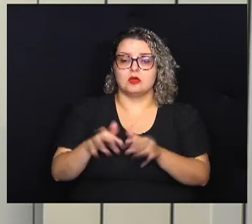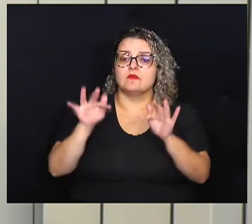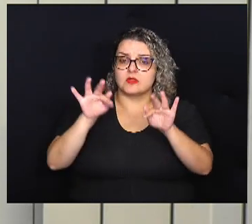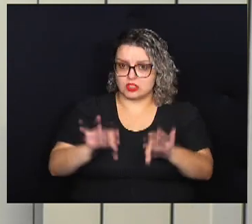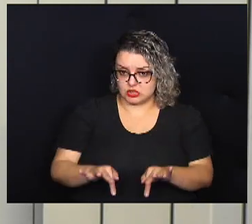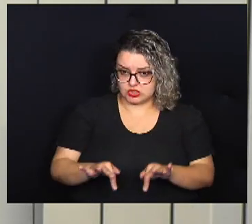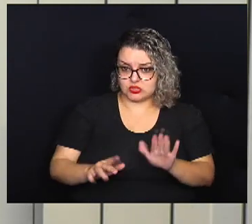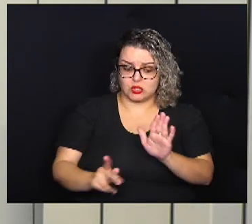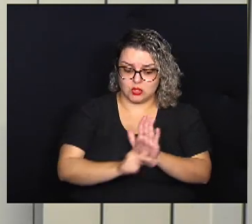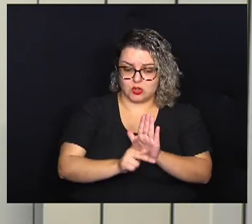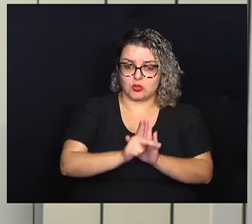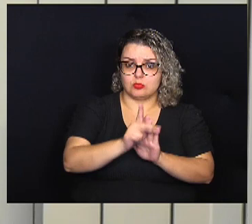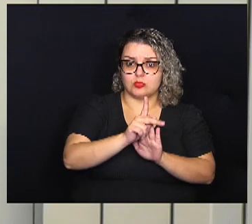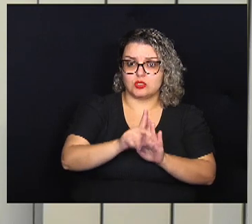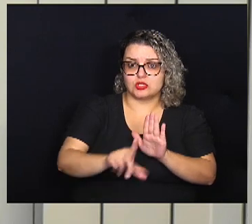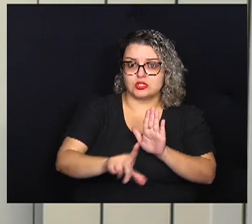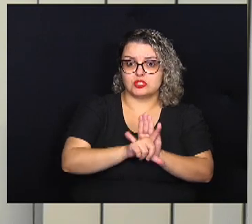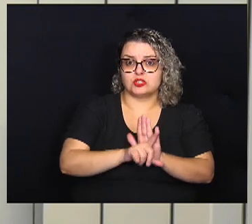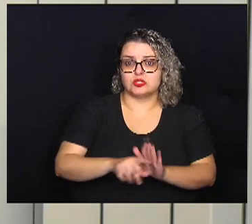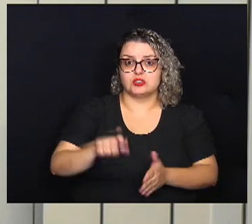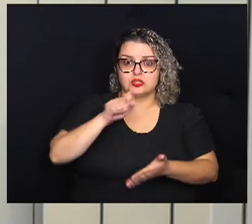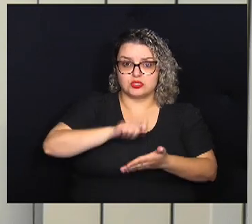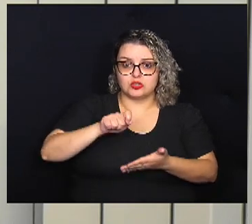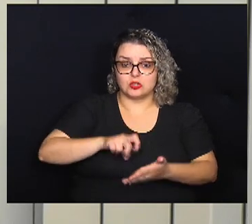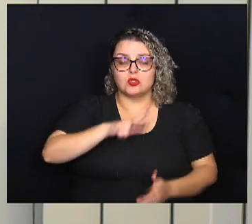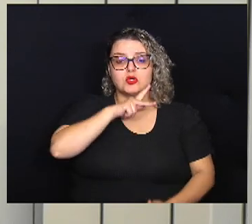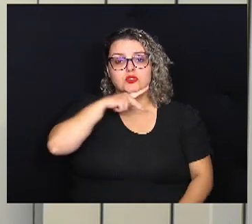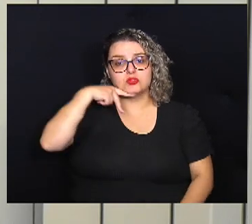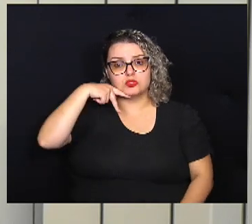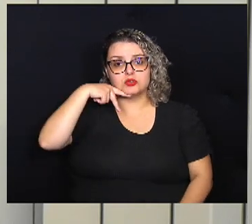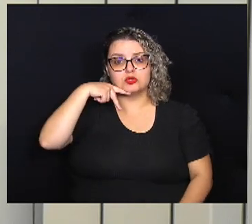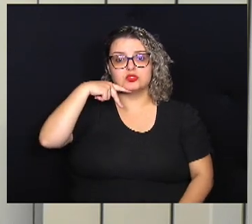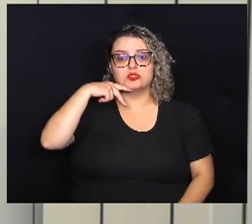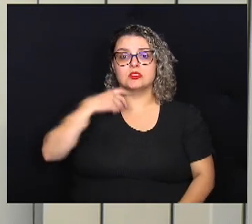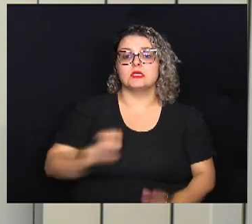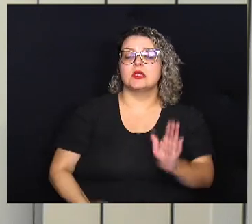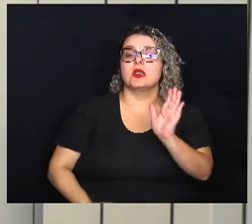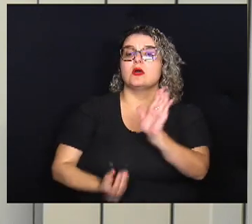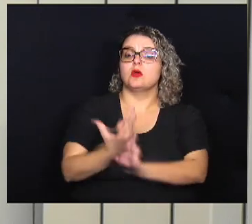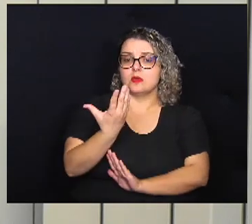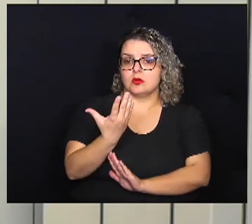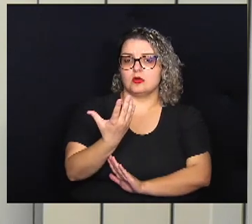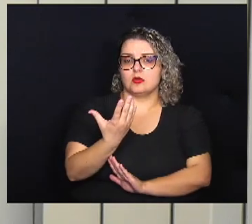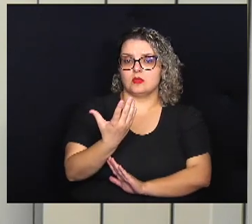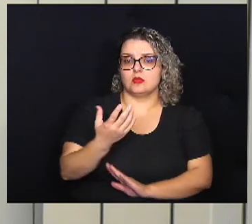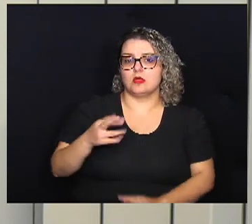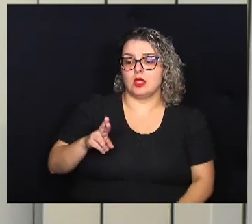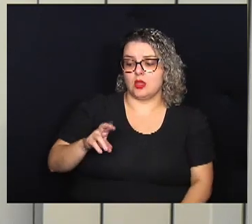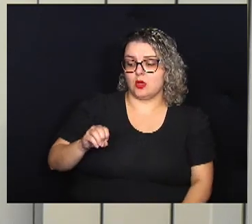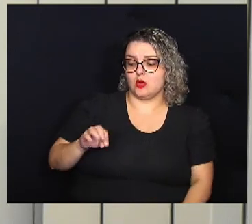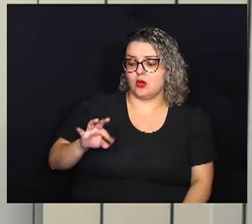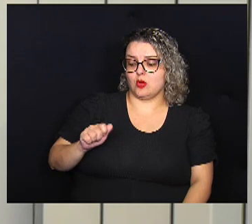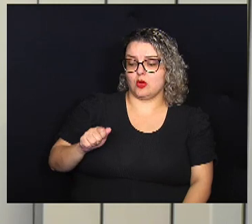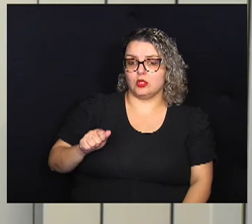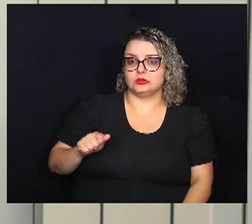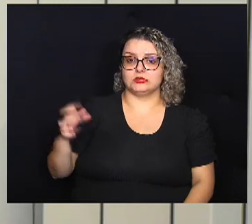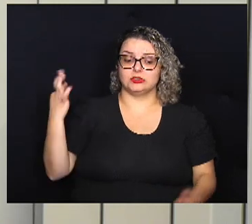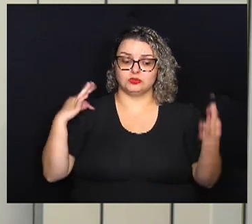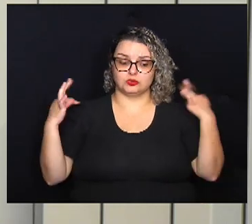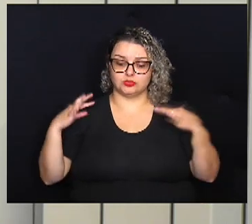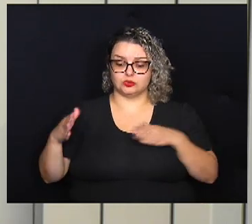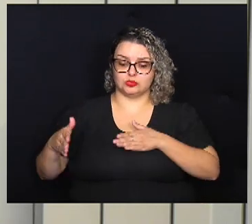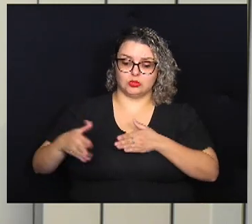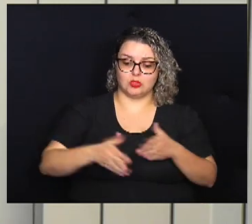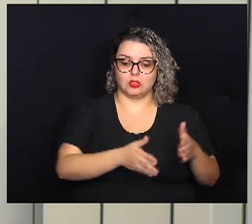o projeto de lei de autoria do vereador Permínio Monteiro, que cria a Rota Turística das Águas na